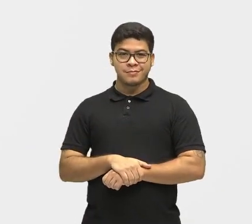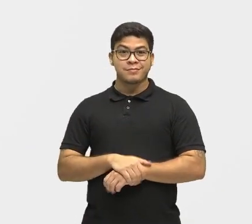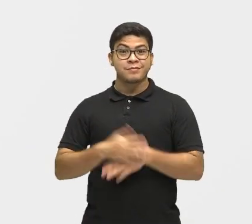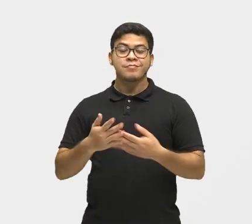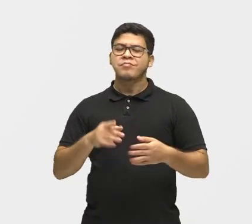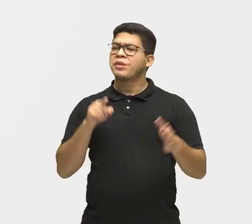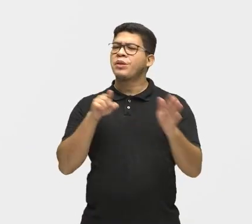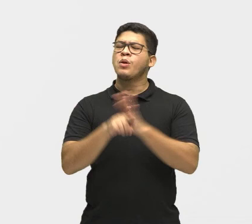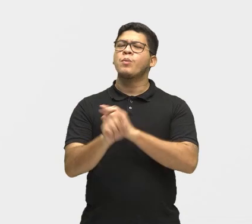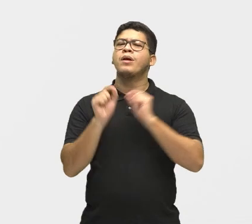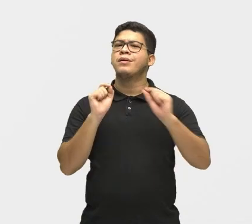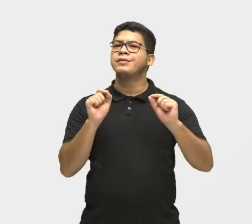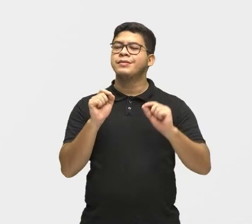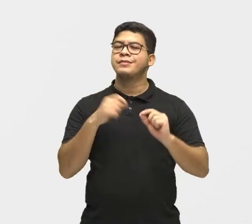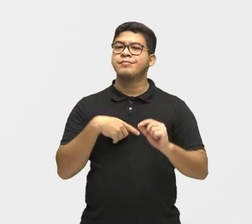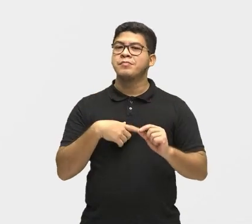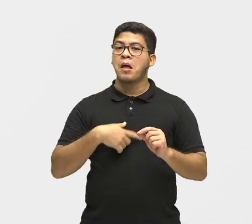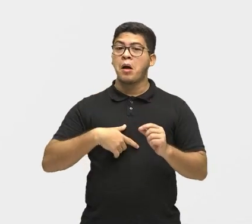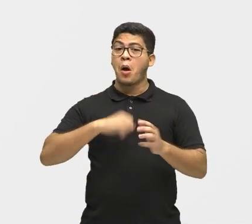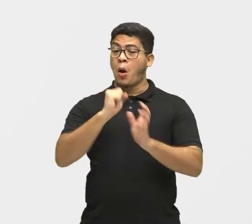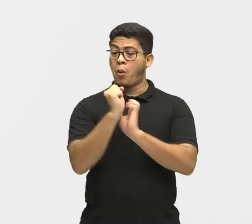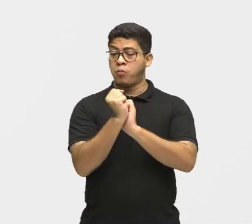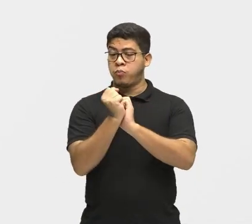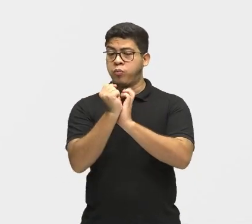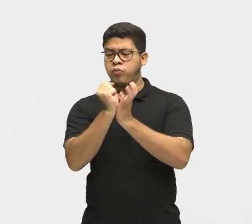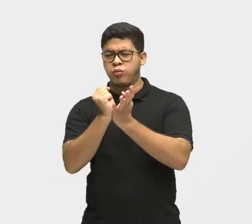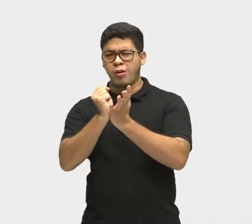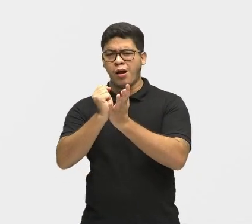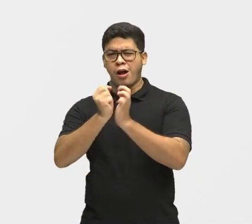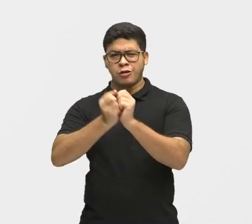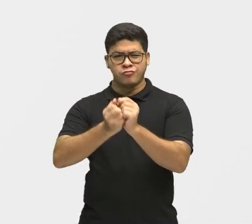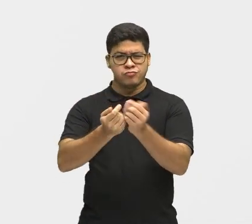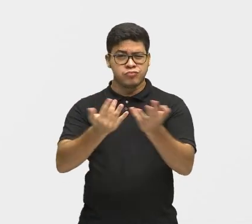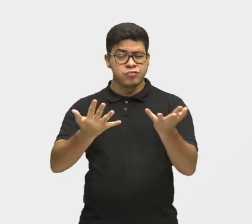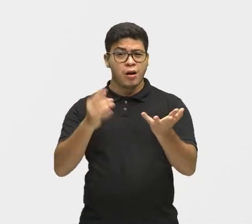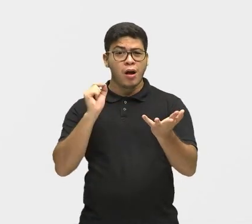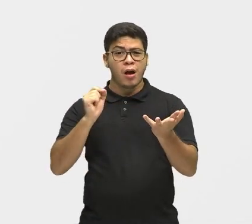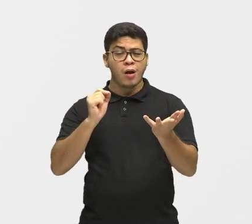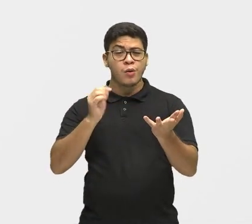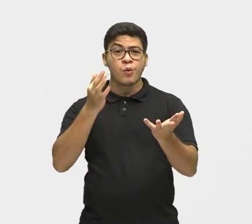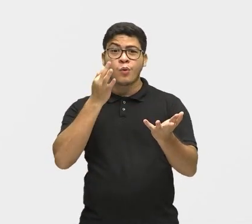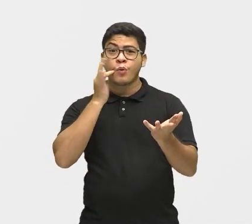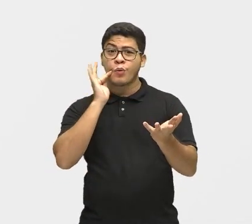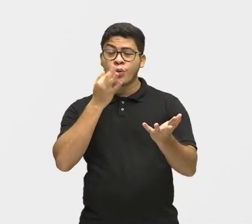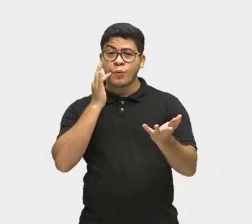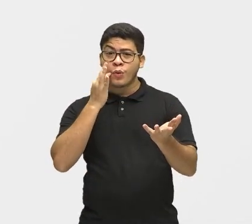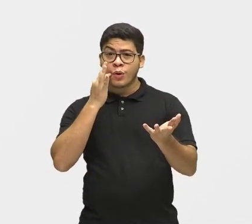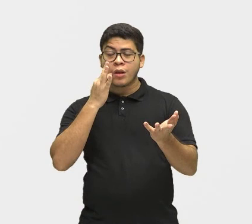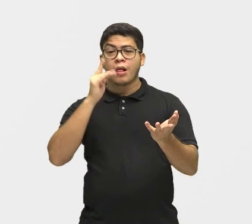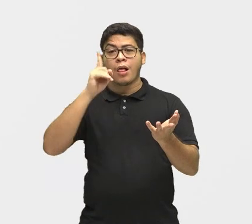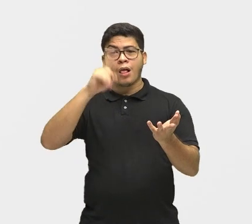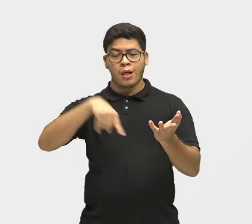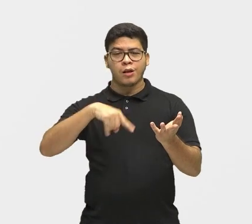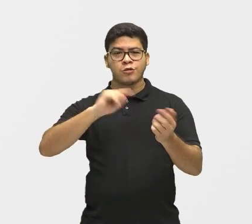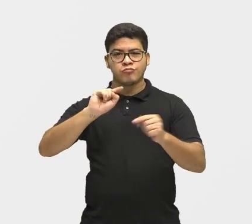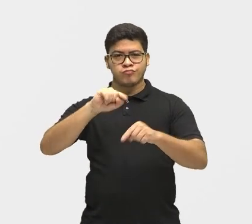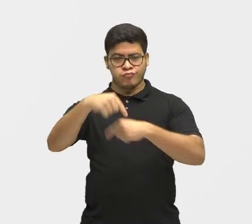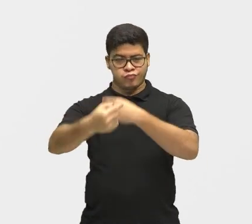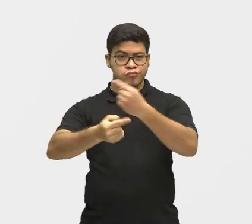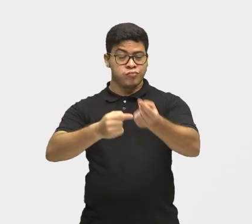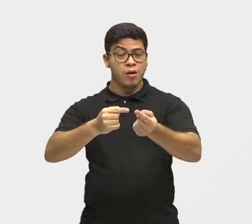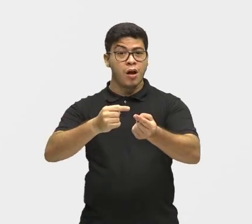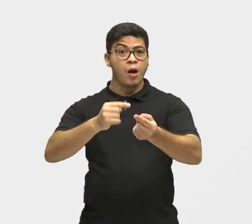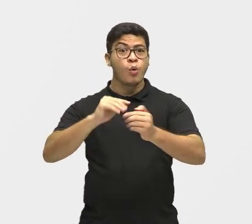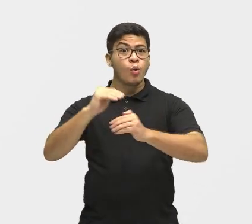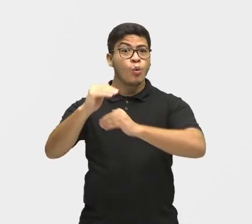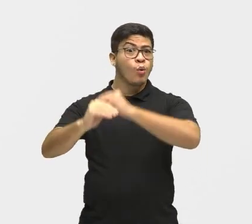para vocês que na maioria das angiospermas, o fruto é uma estrutura formada a partir do desenvolvimento. E aí